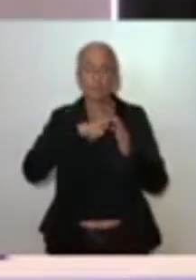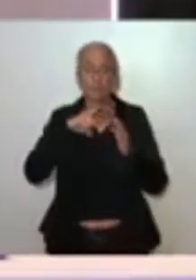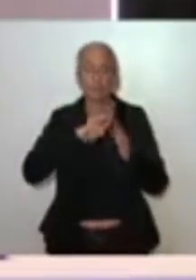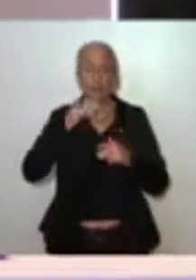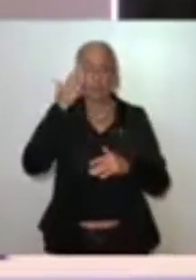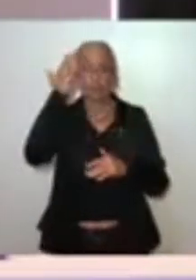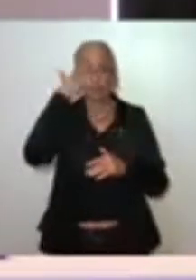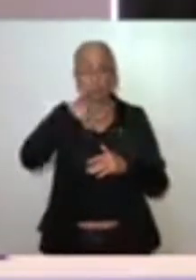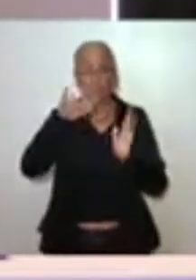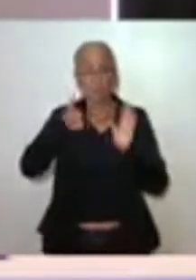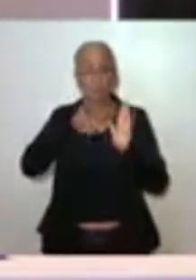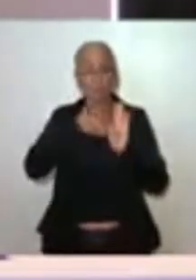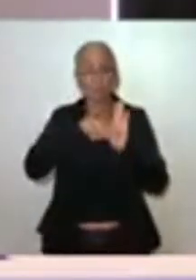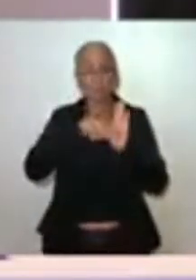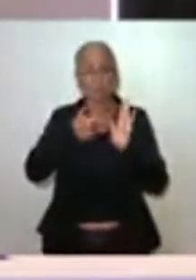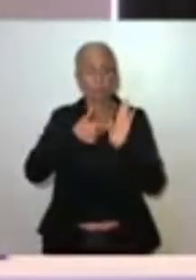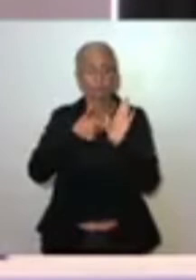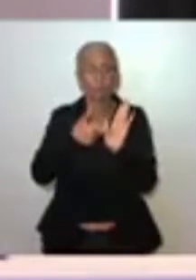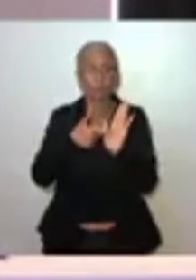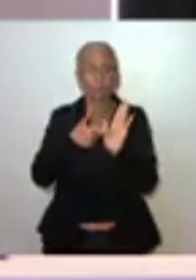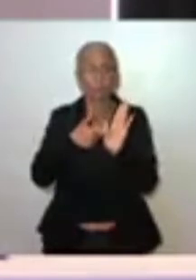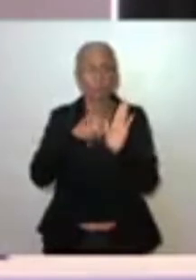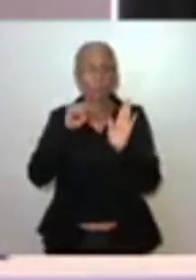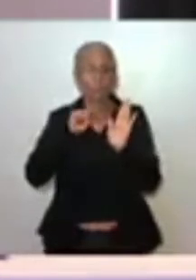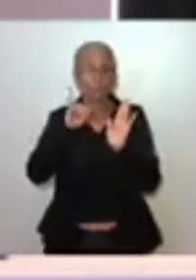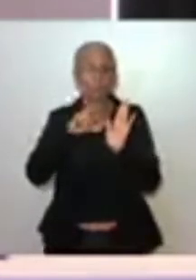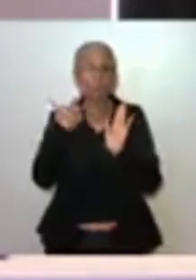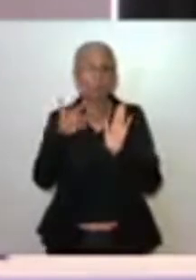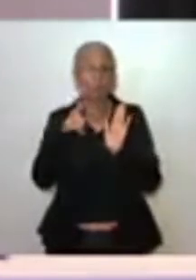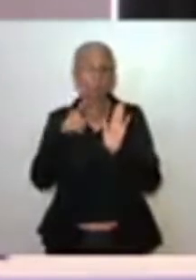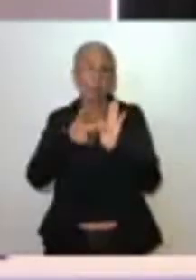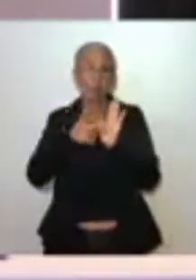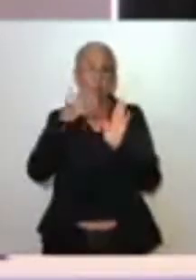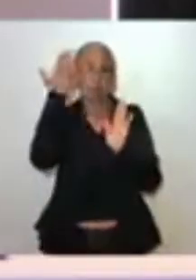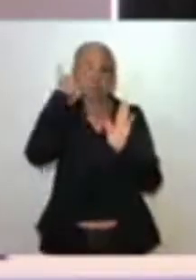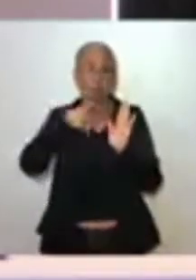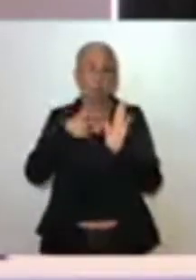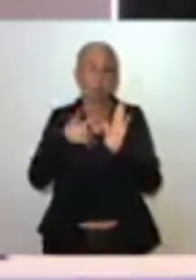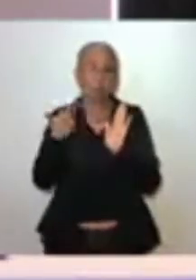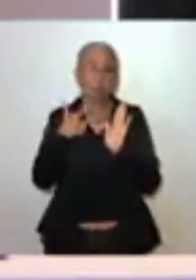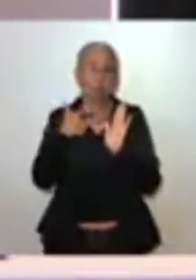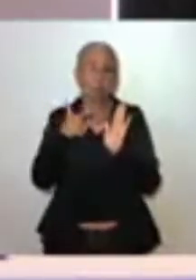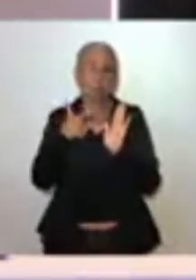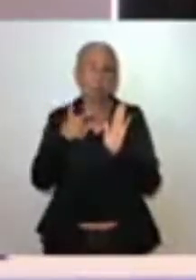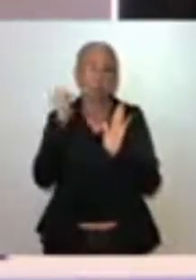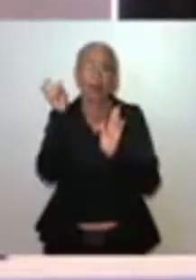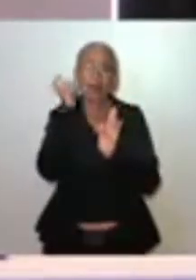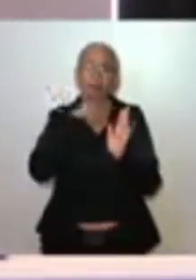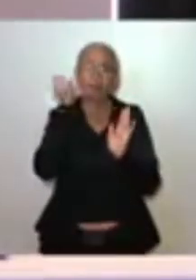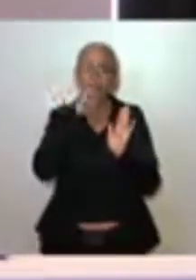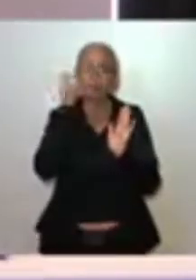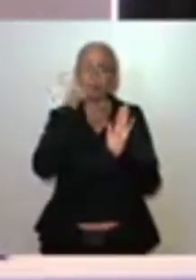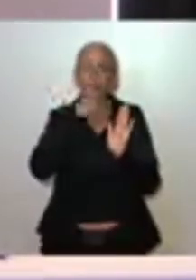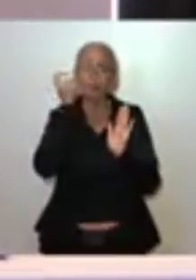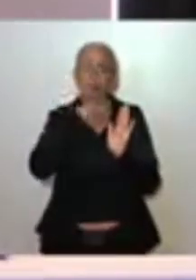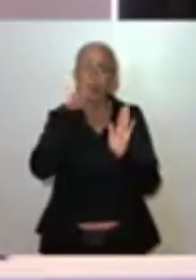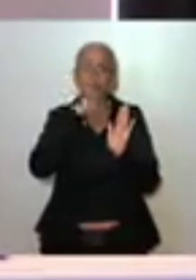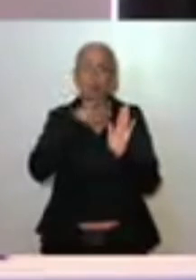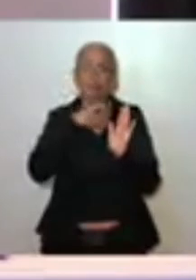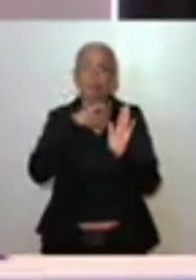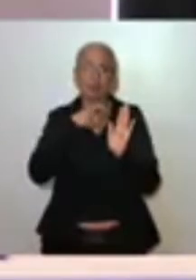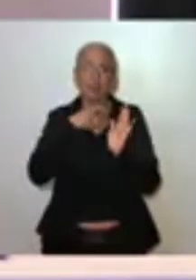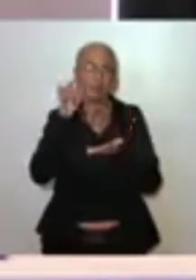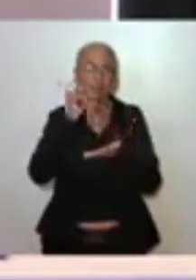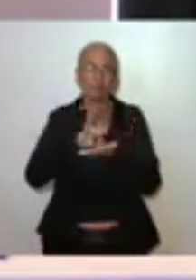diga que tem prova e Apresente as provas se não tiver prova medida que tem prova a mentira não é uma